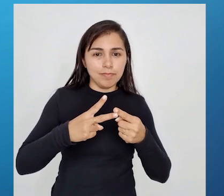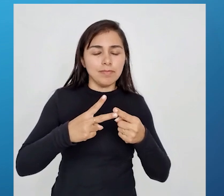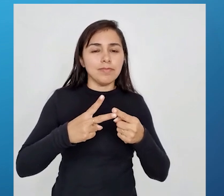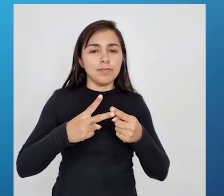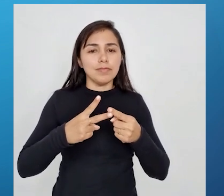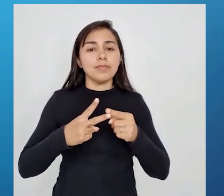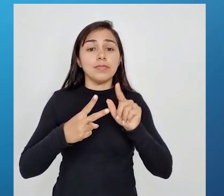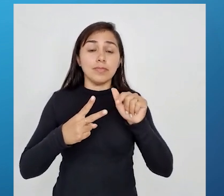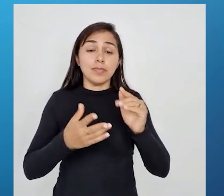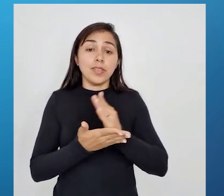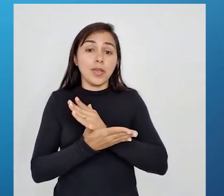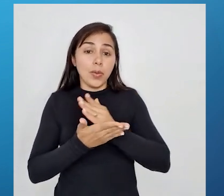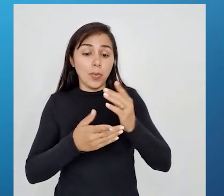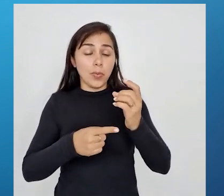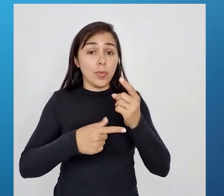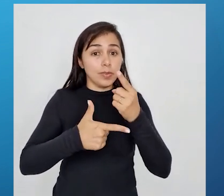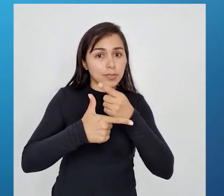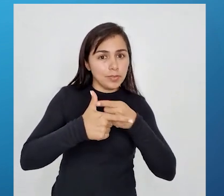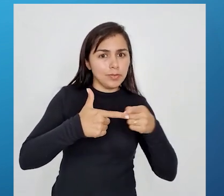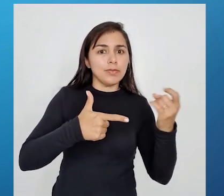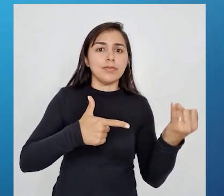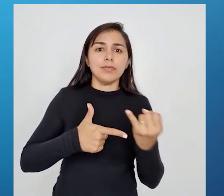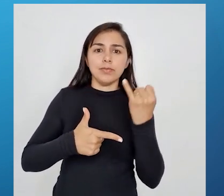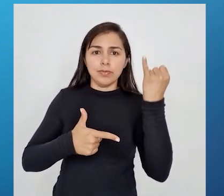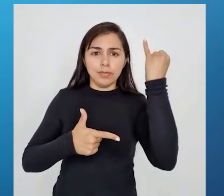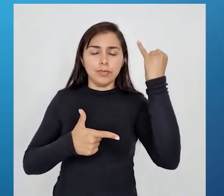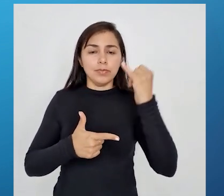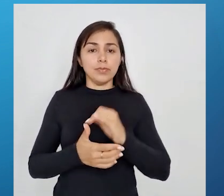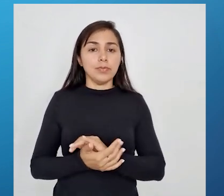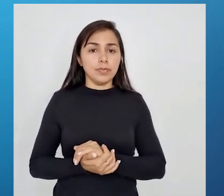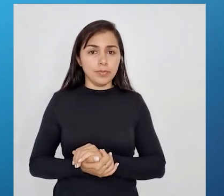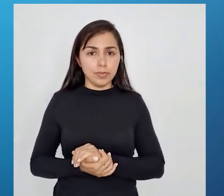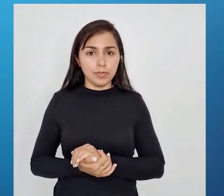são algumas razões importantes, tá?